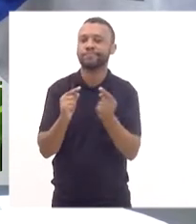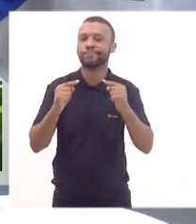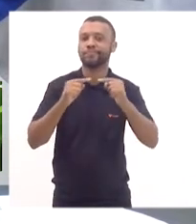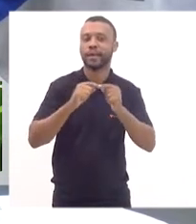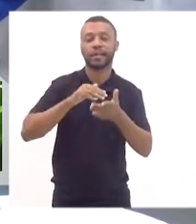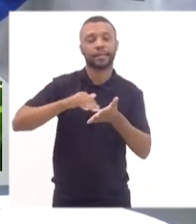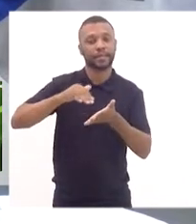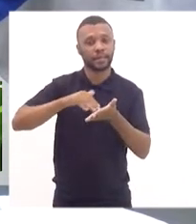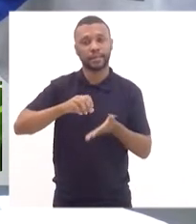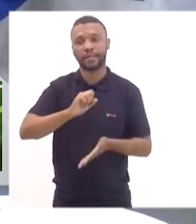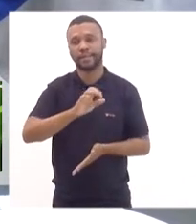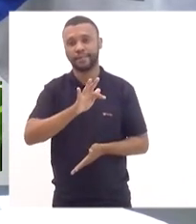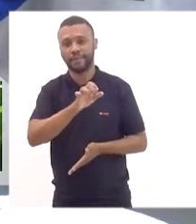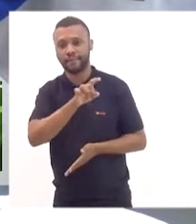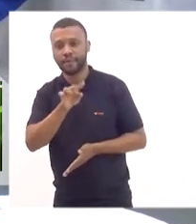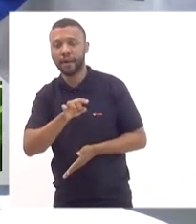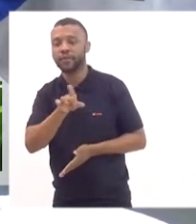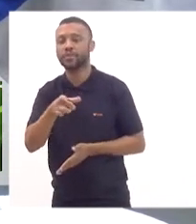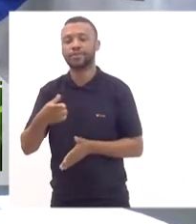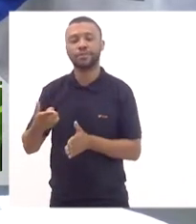incentivos fiscais concedidos.